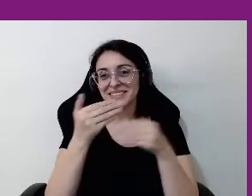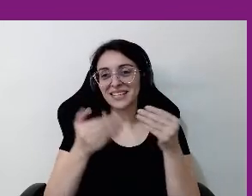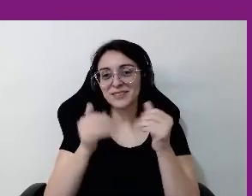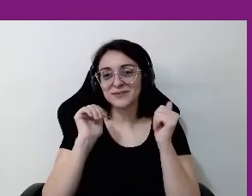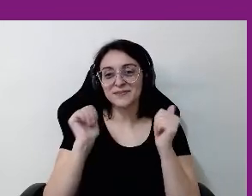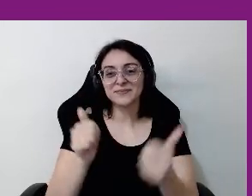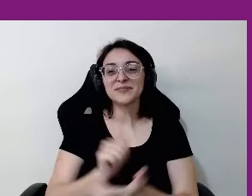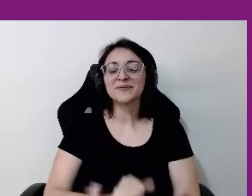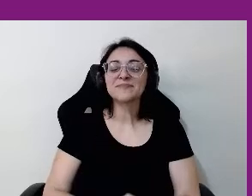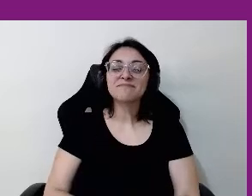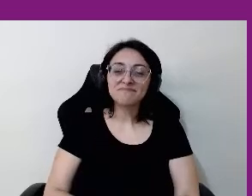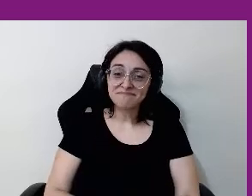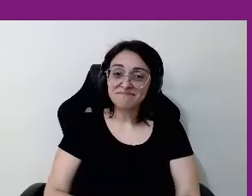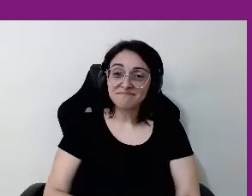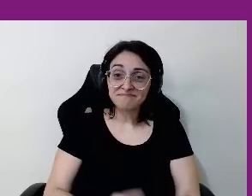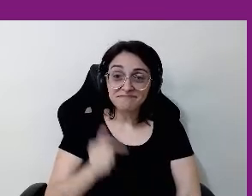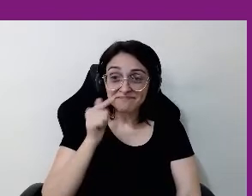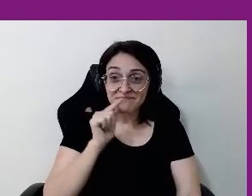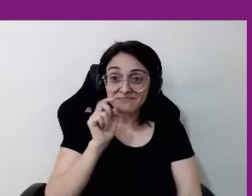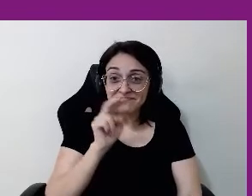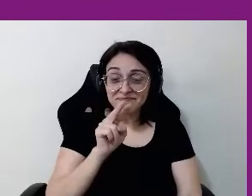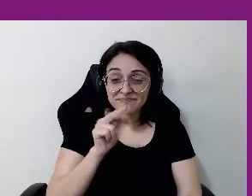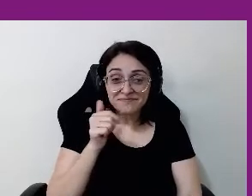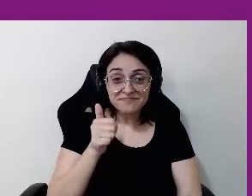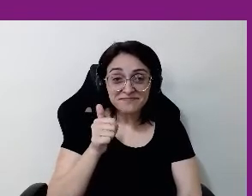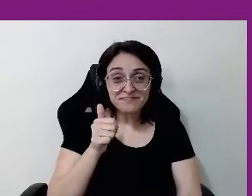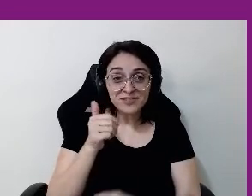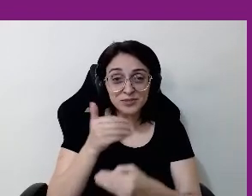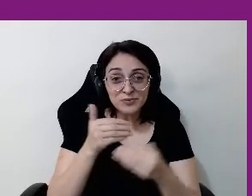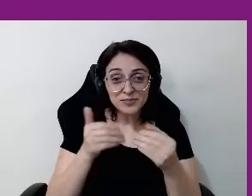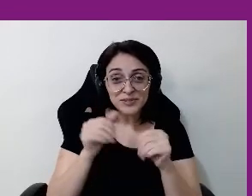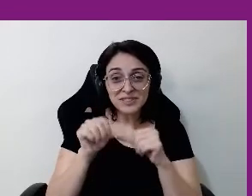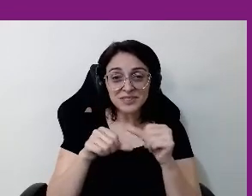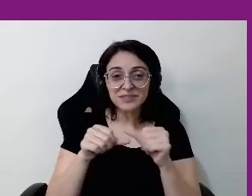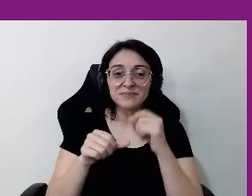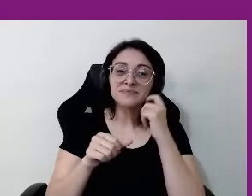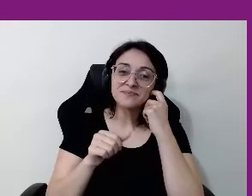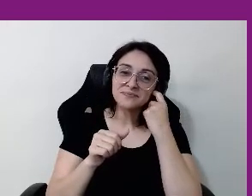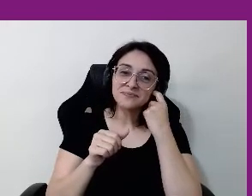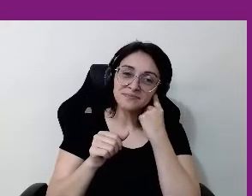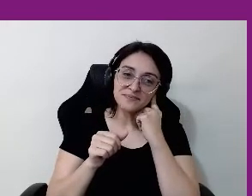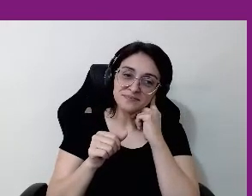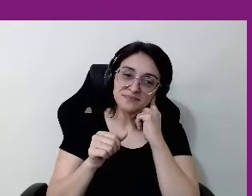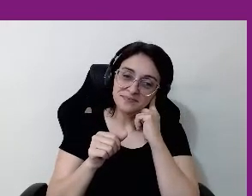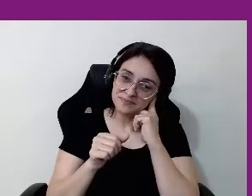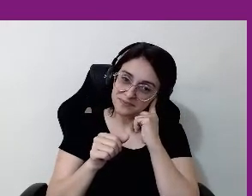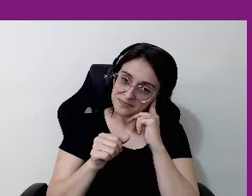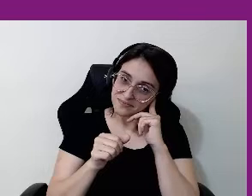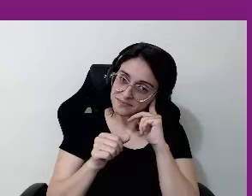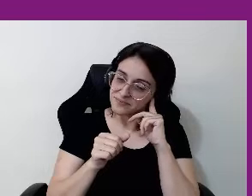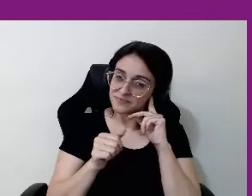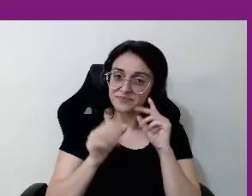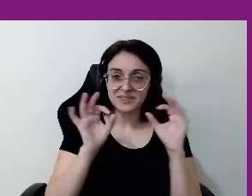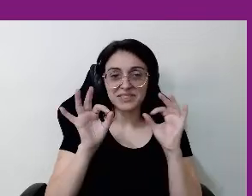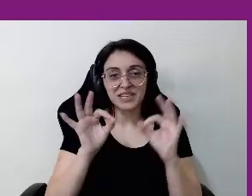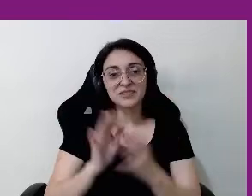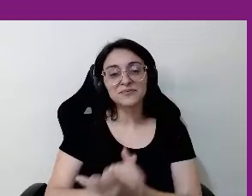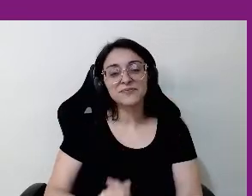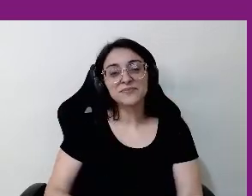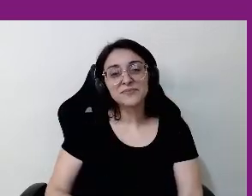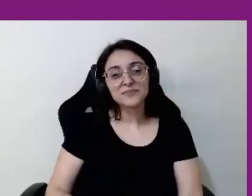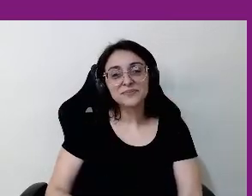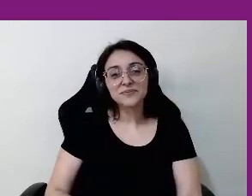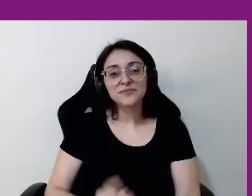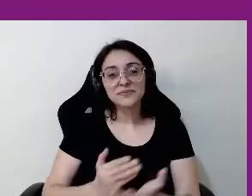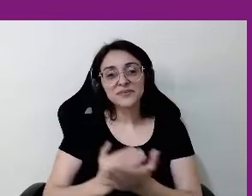Pronto. Aí, estão vendo? Vê se está mudando. Está mudando? Mudando, está excelente. Tá. Então,